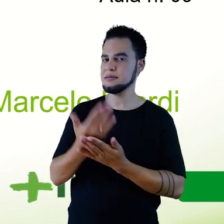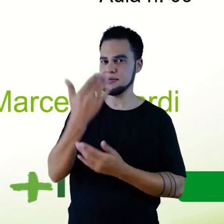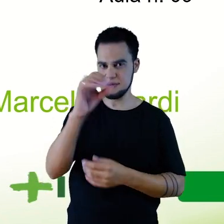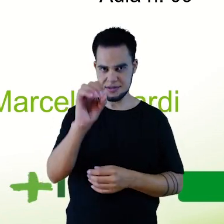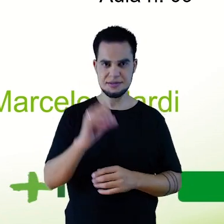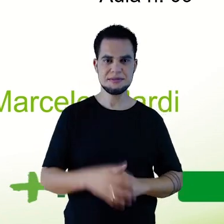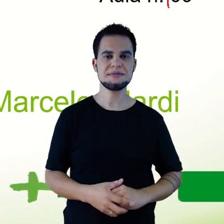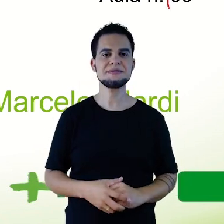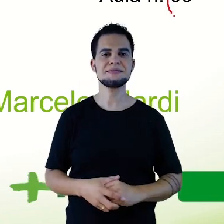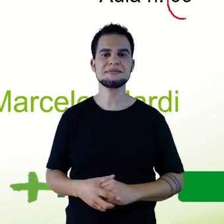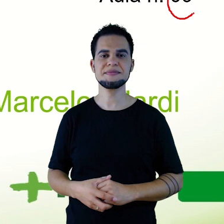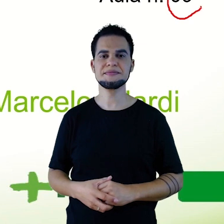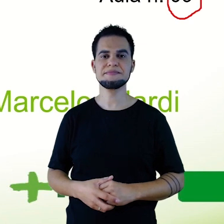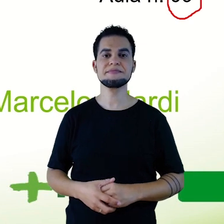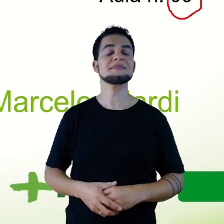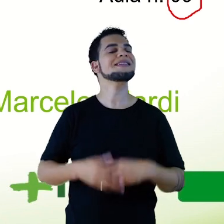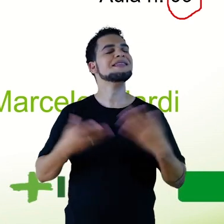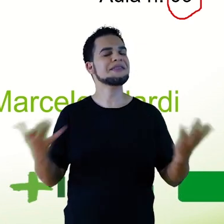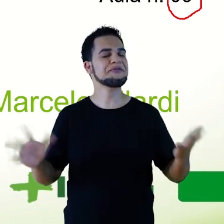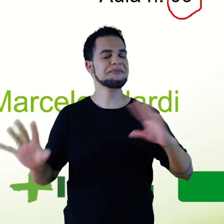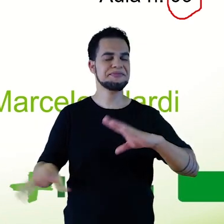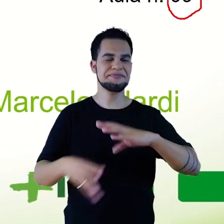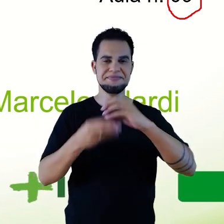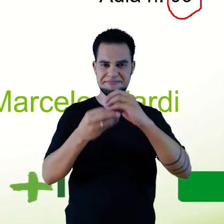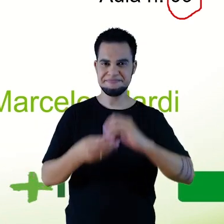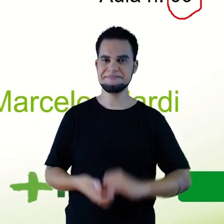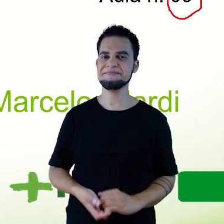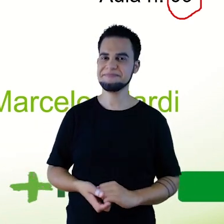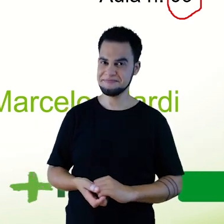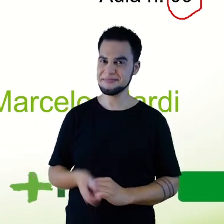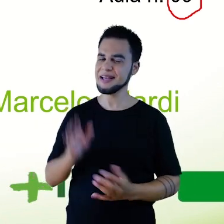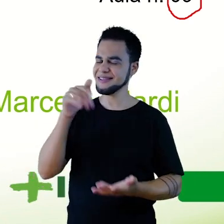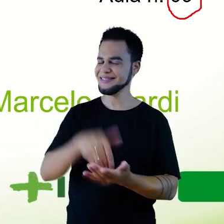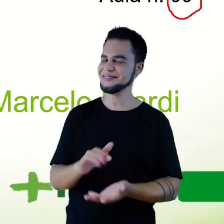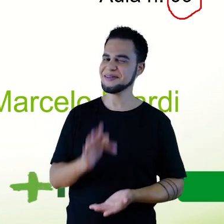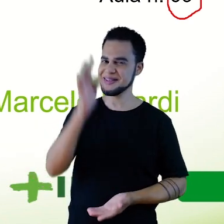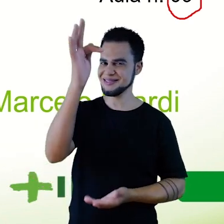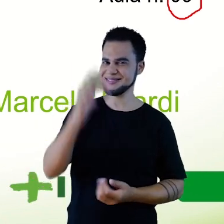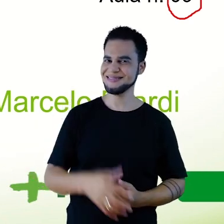Então tá, pessoal. Até a próxima.